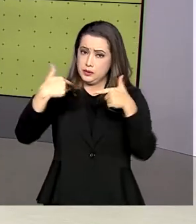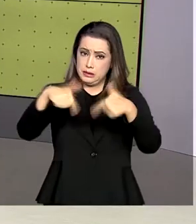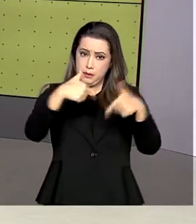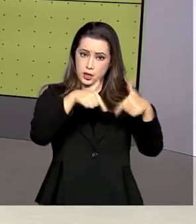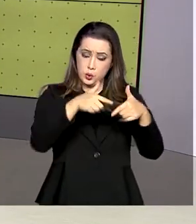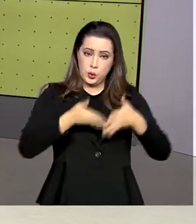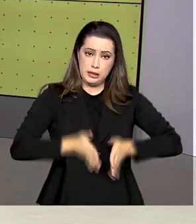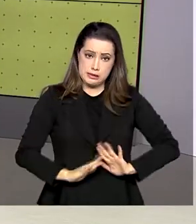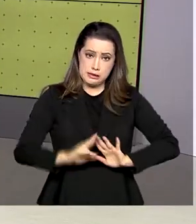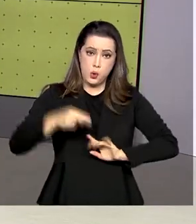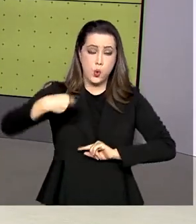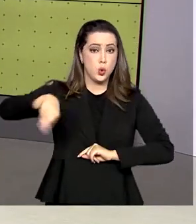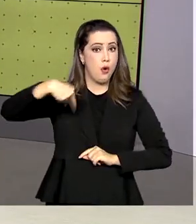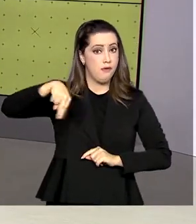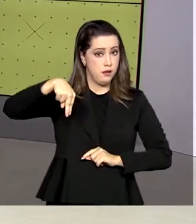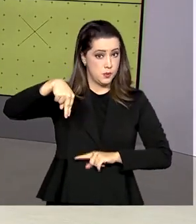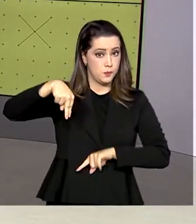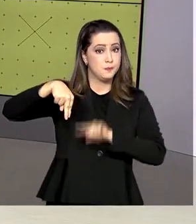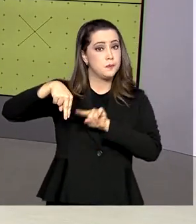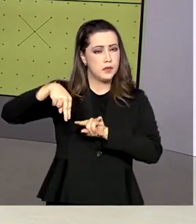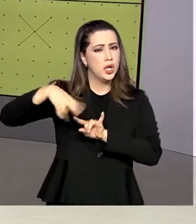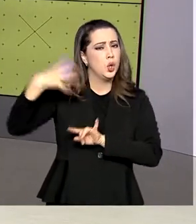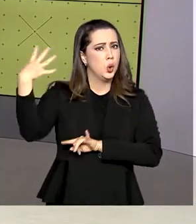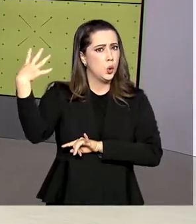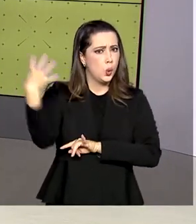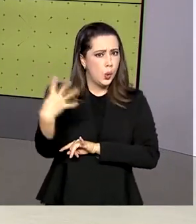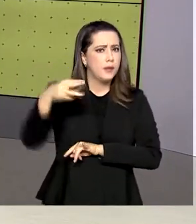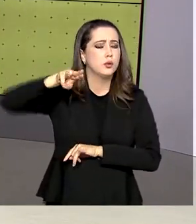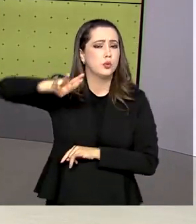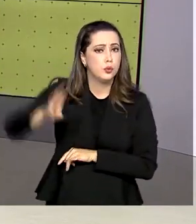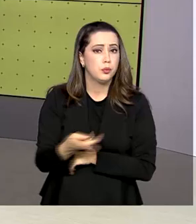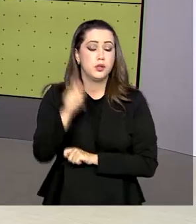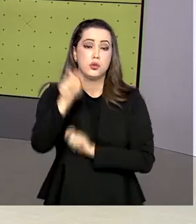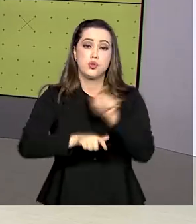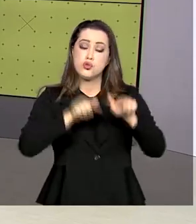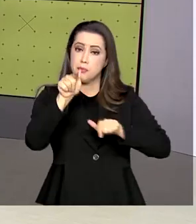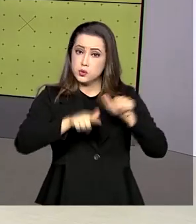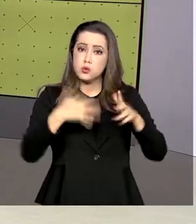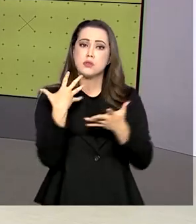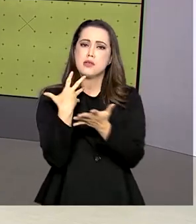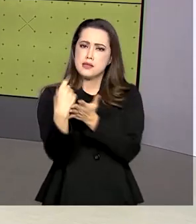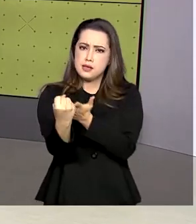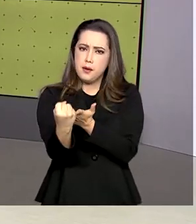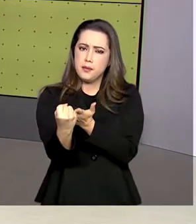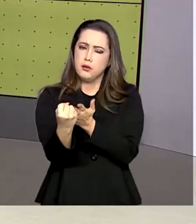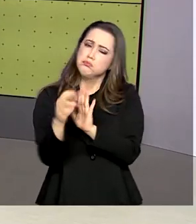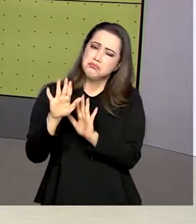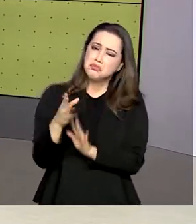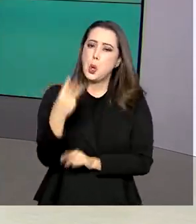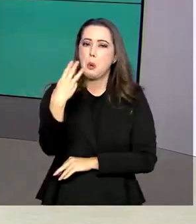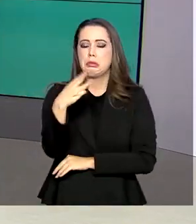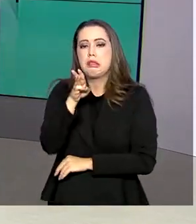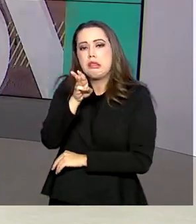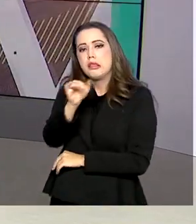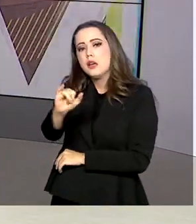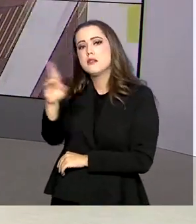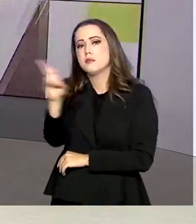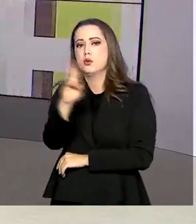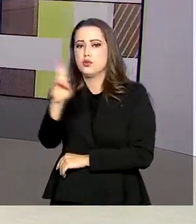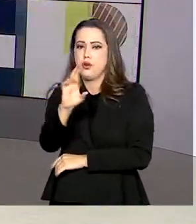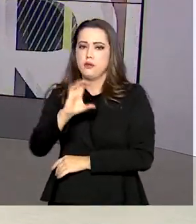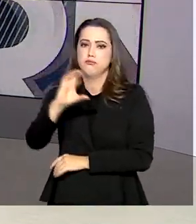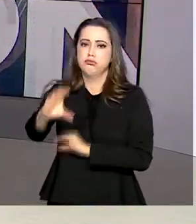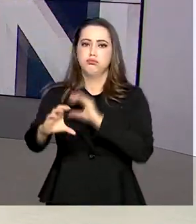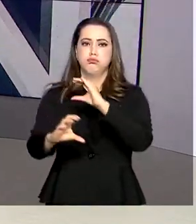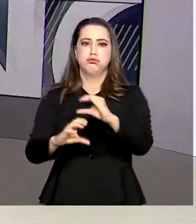nascidos em novembro. Nesta etapa, 4,8 milhões de trabalhadores vão receber um total de 3 bilhões de reais.